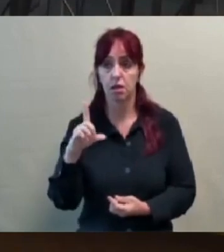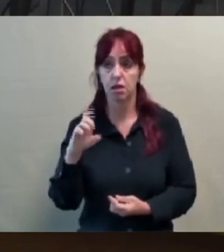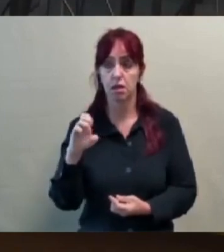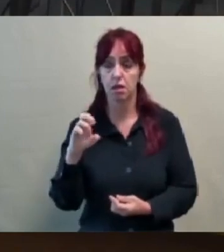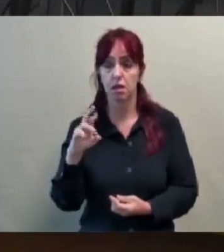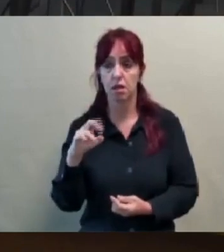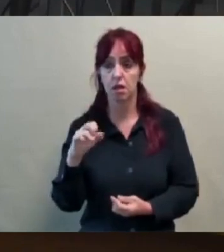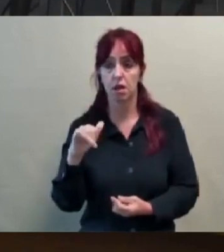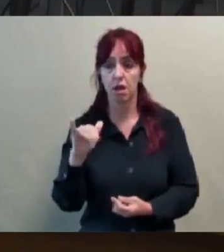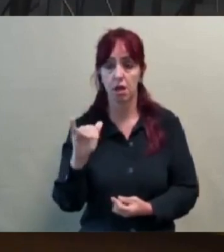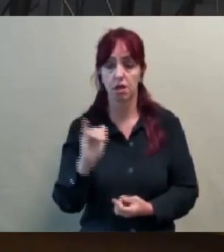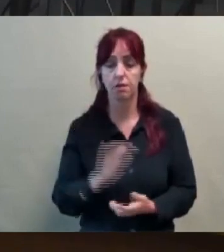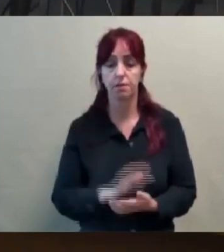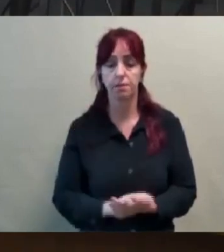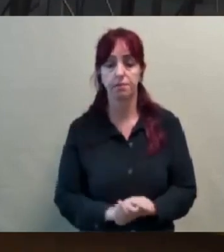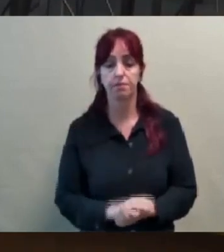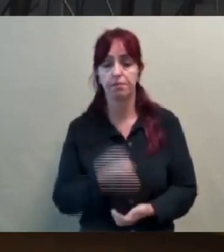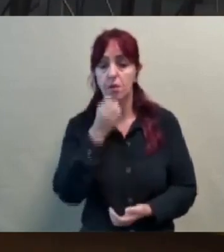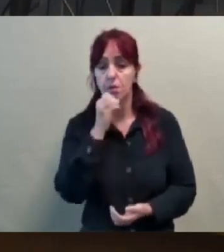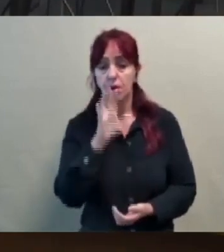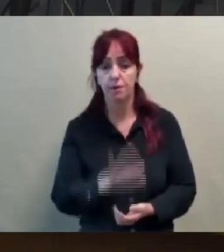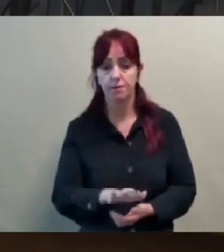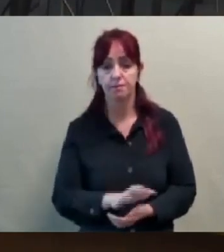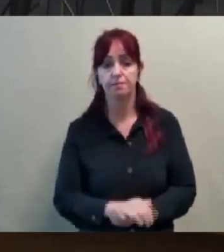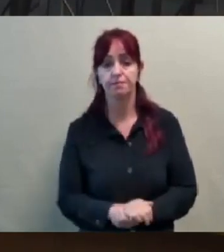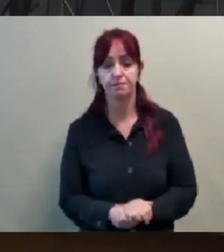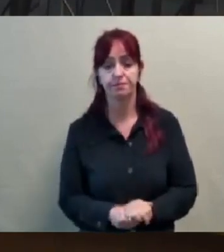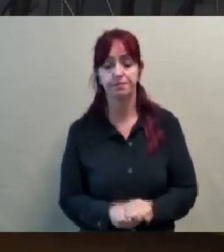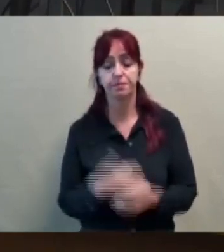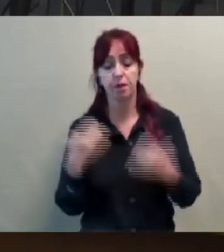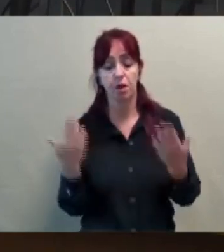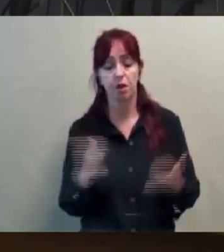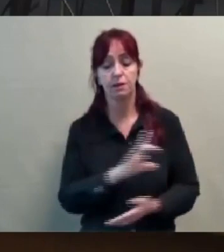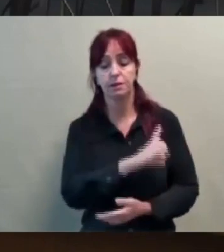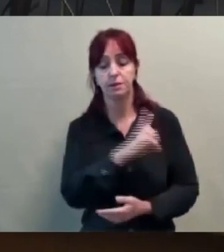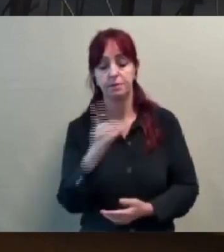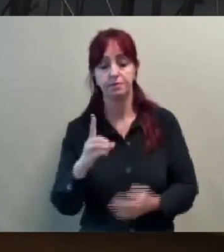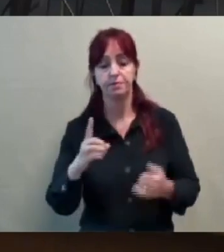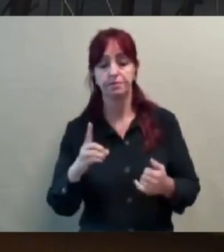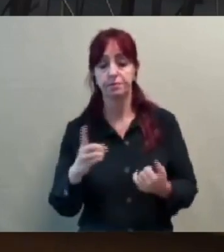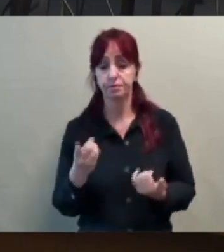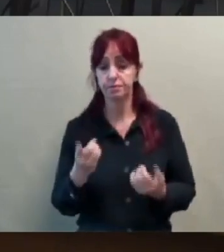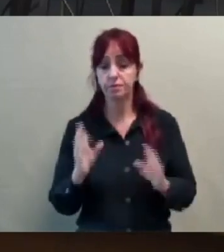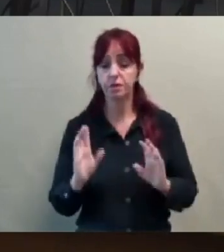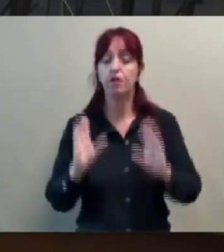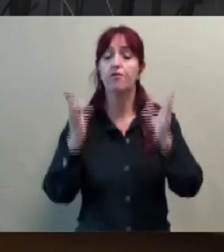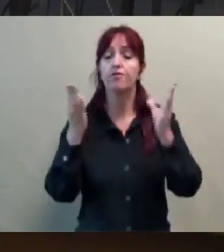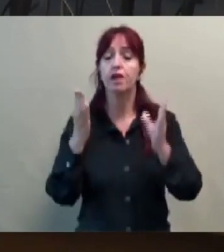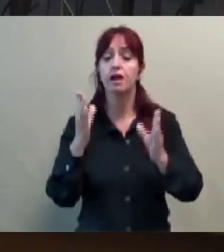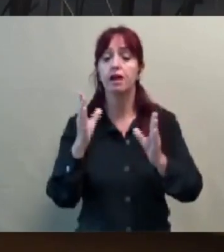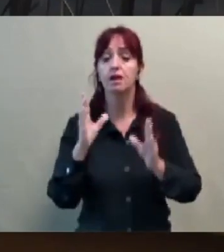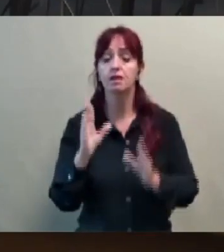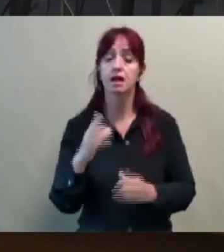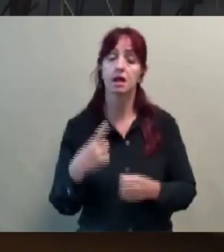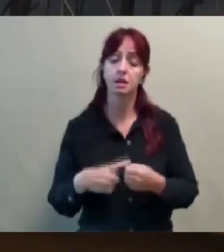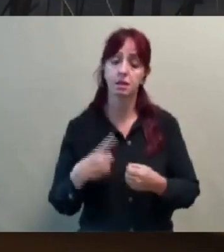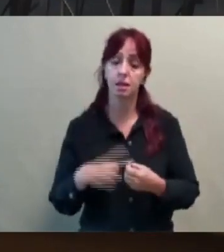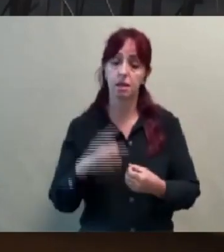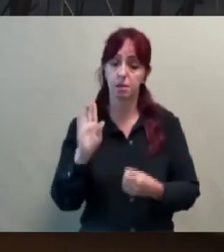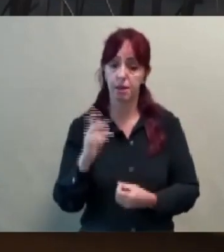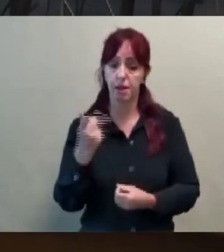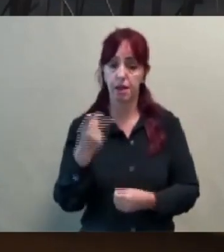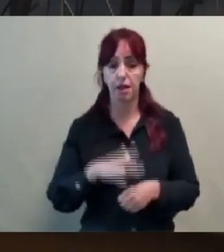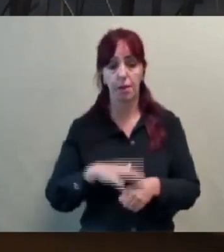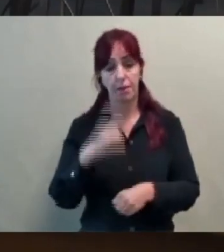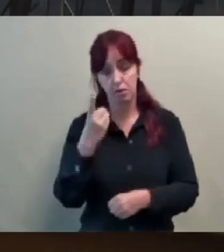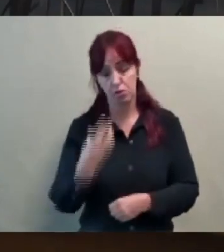senhor presidente, caros colegas vereadores. Hoje é um dia de festa na cidade. Belo Horizonte completa mais um ano de sua